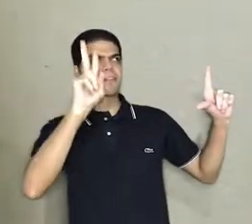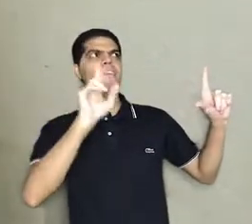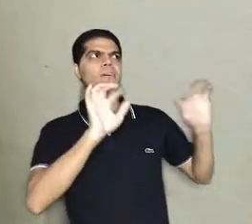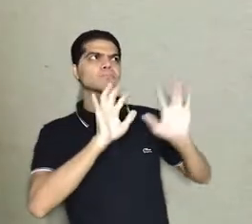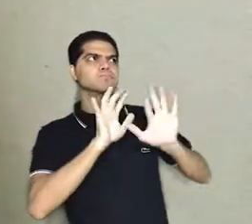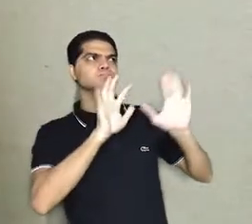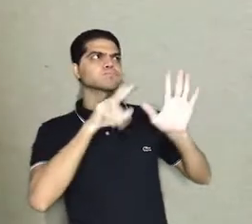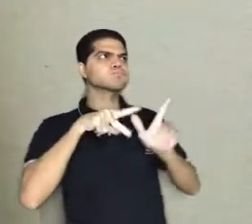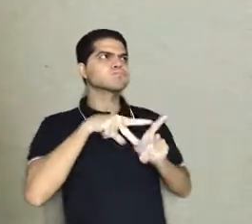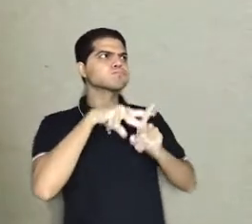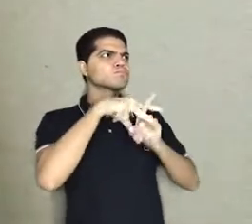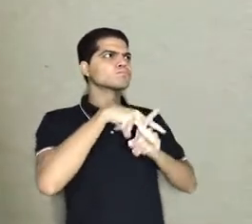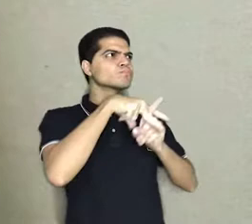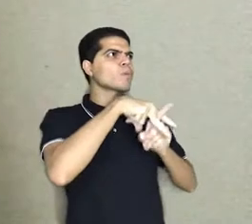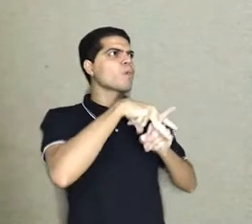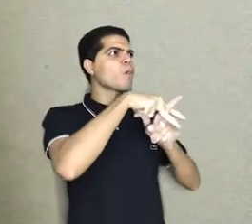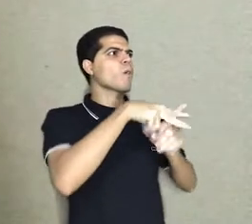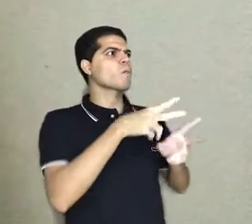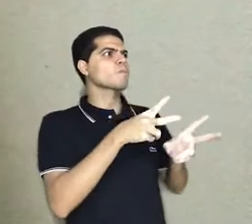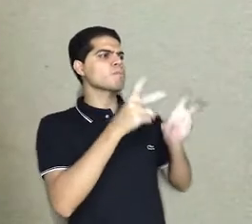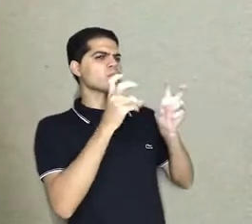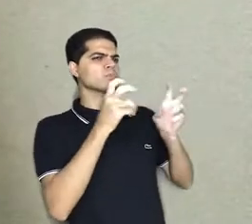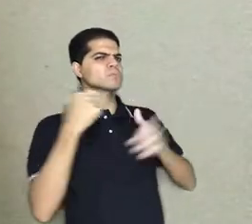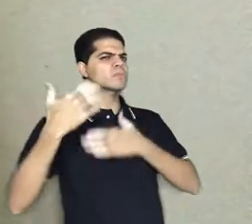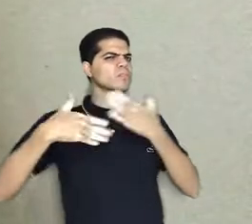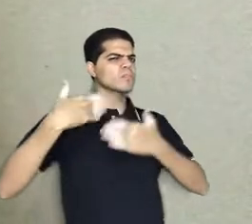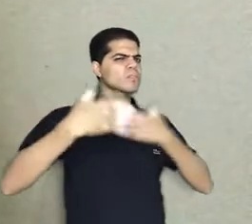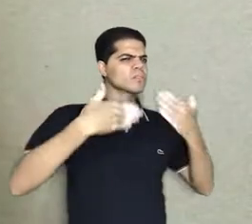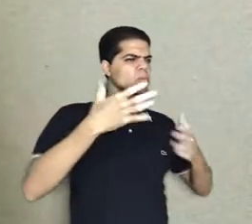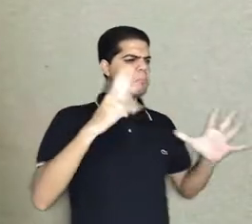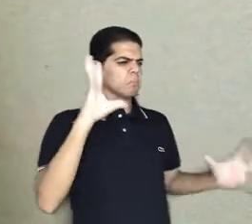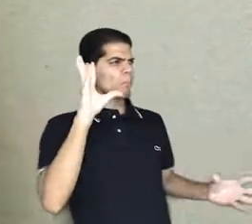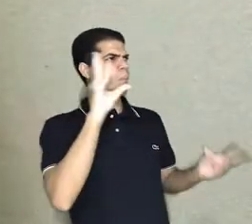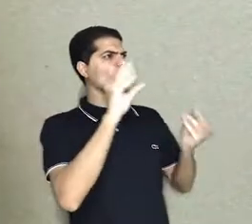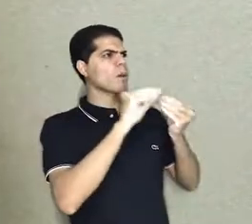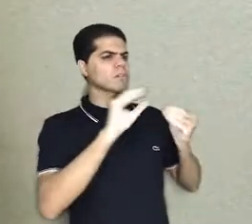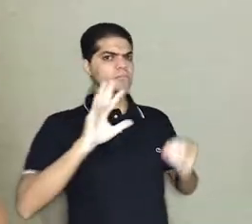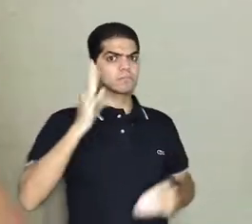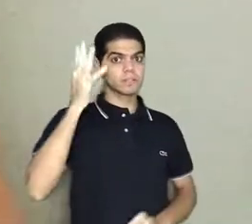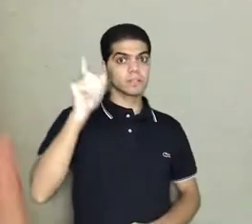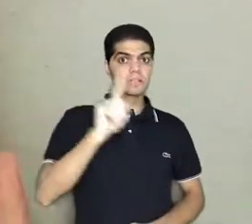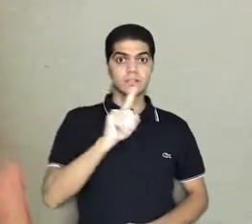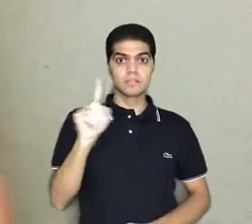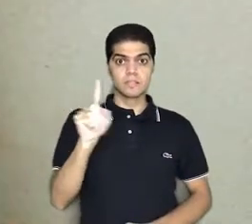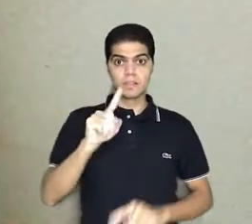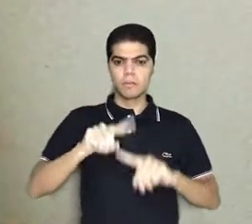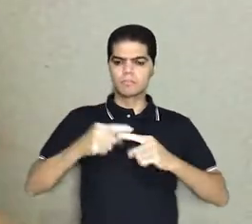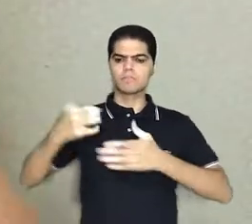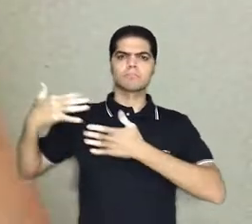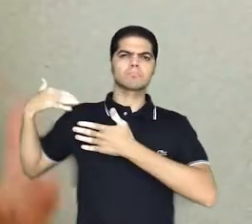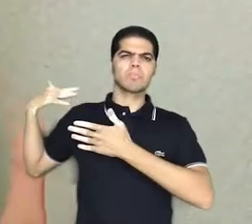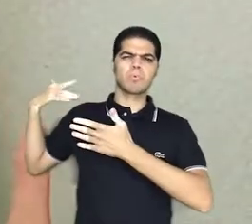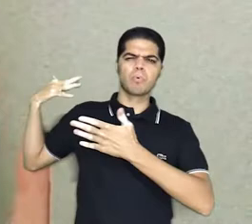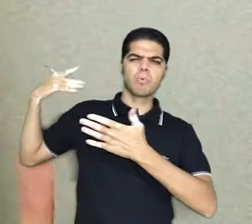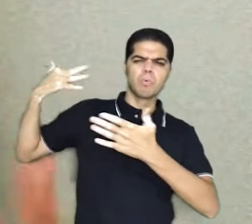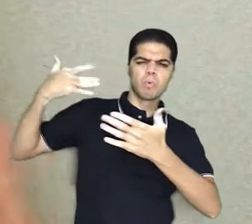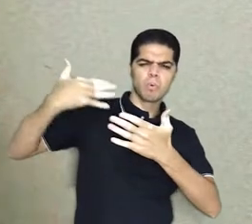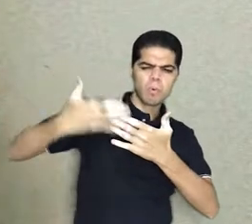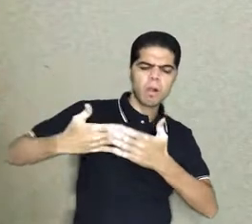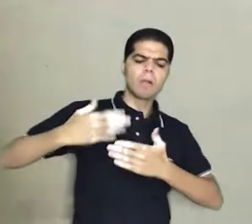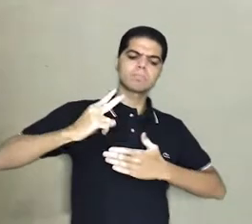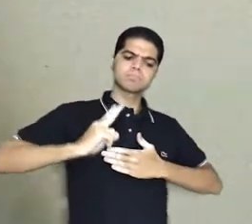né? Mas todo o processo não pode se resumir apenas a esse acontecimento. Ele foi muito mais longo e muito mais duradouro